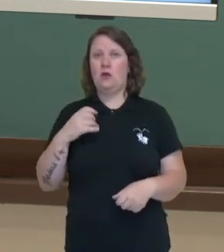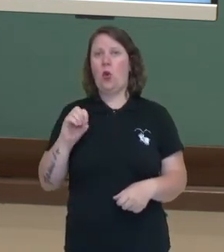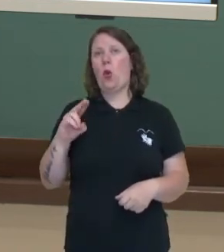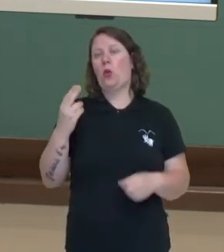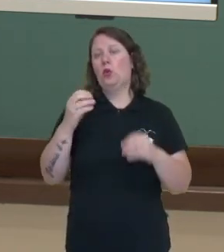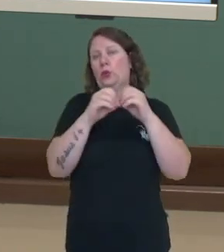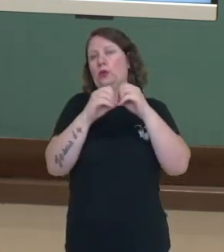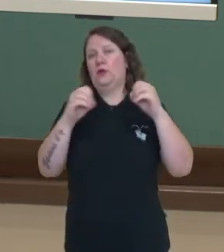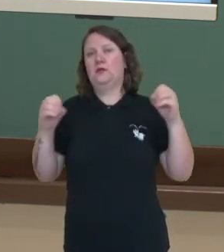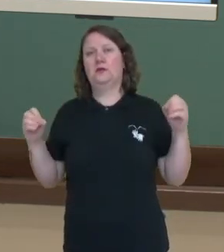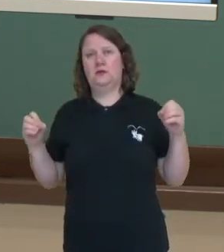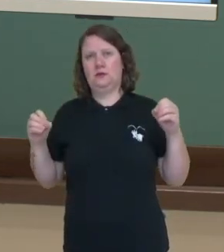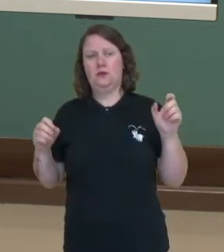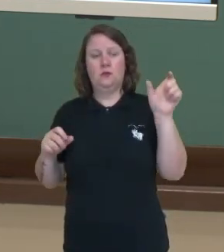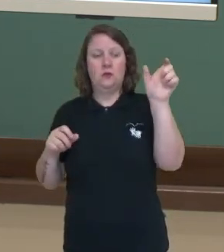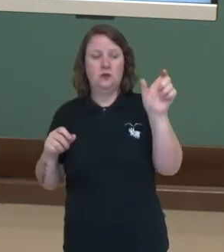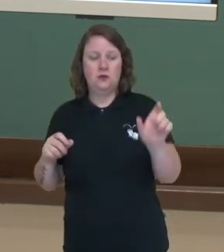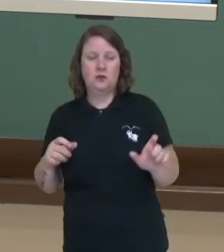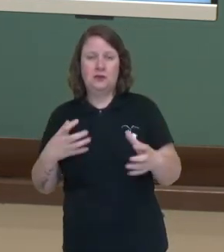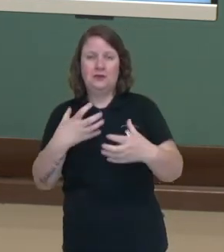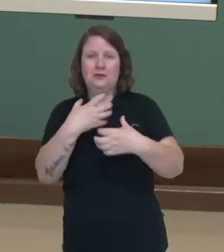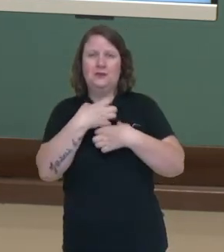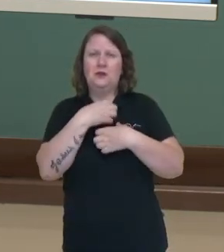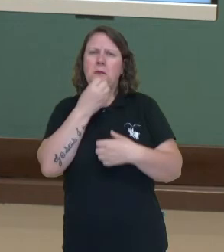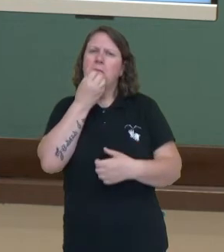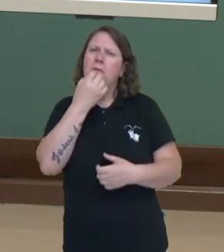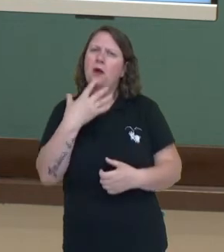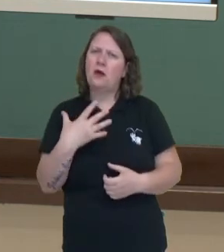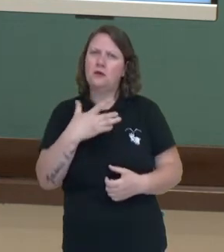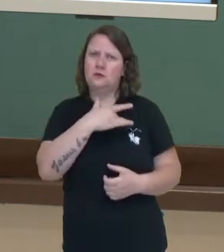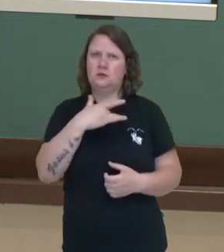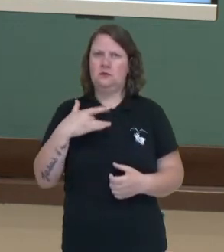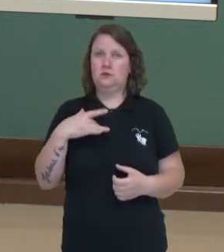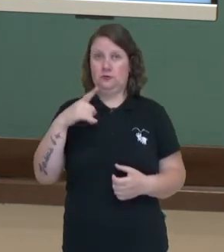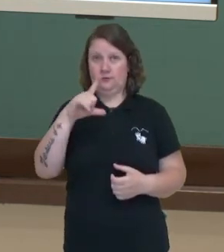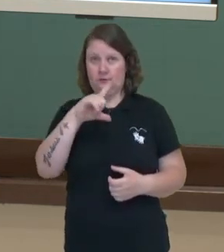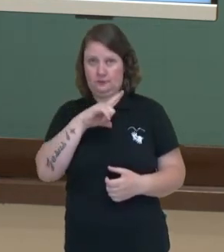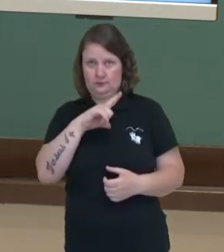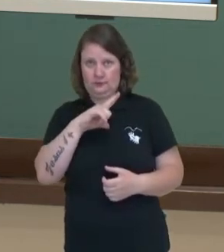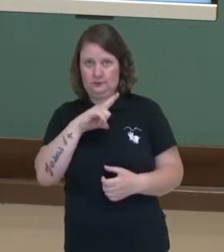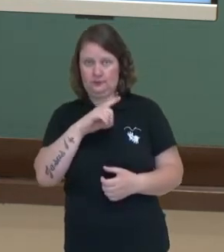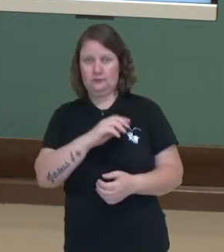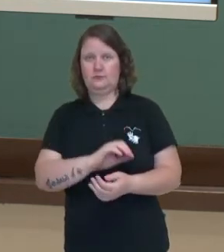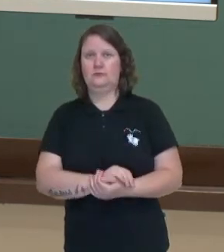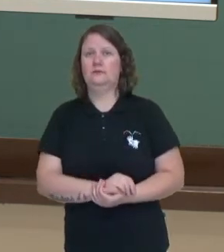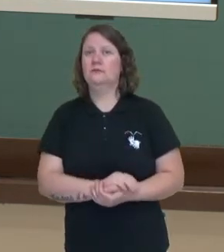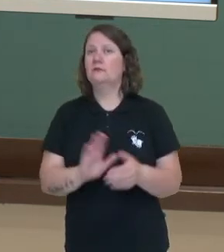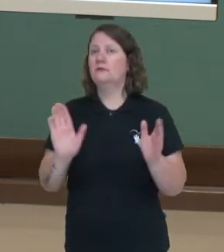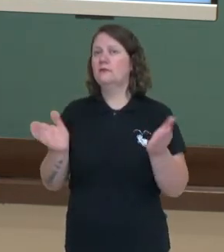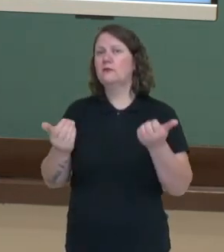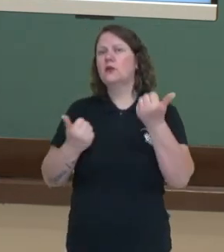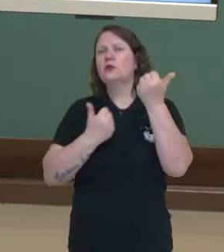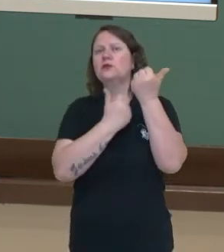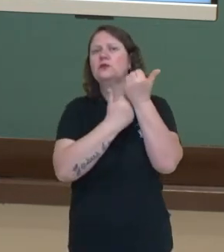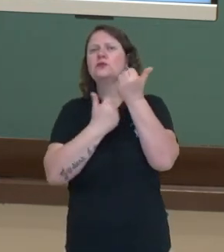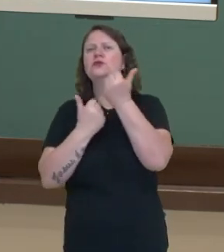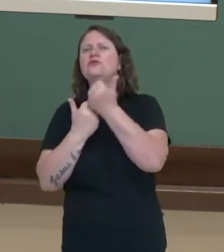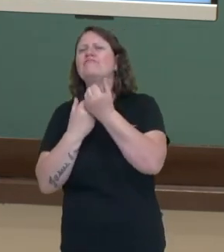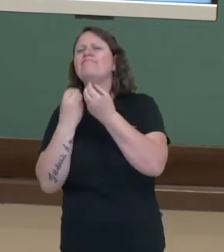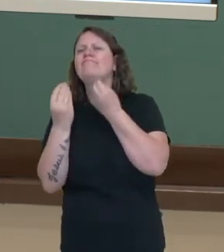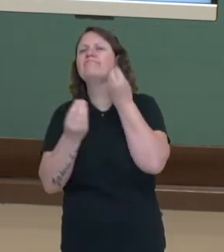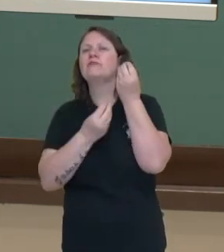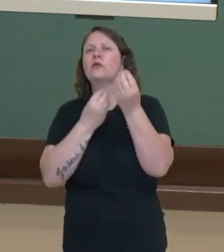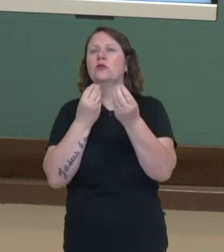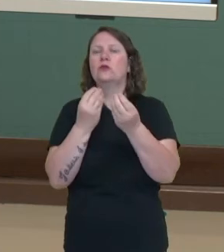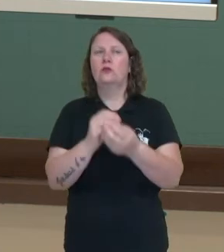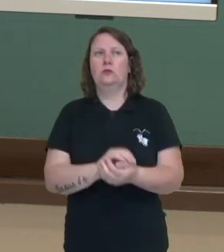com saúde? Nós podemos concluir o seguinte, que temos duas orações quando fazemos a substituição.